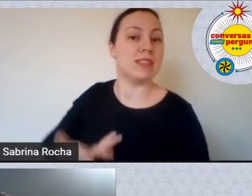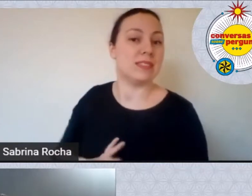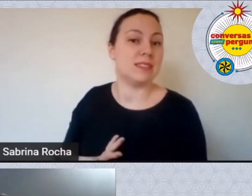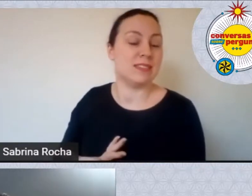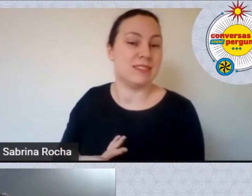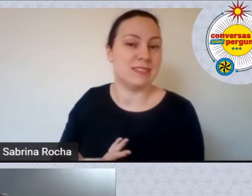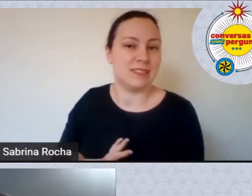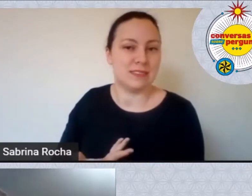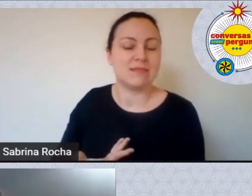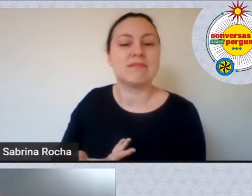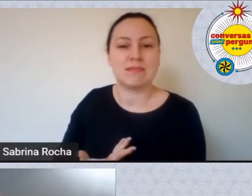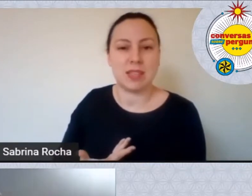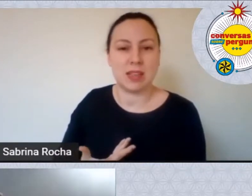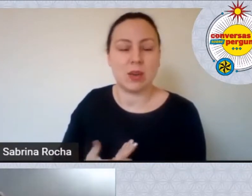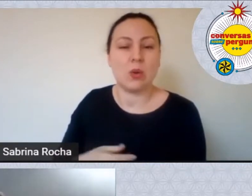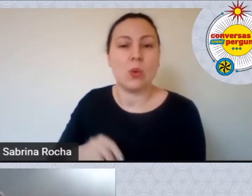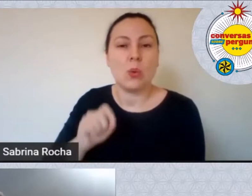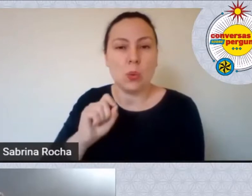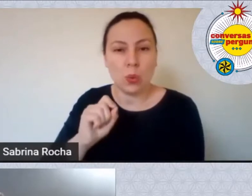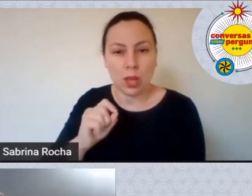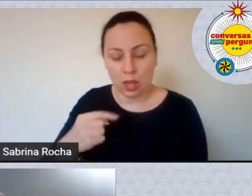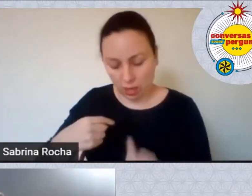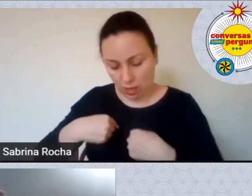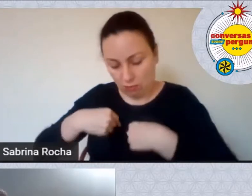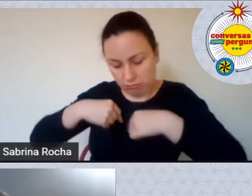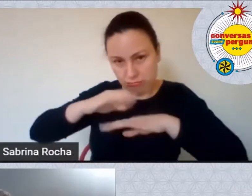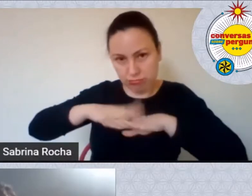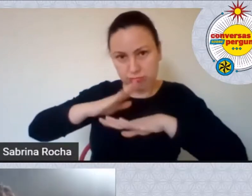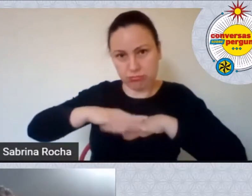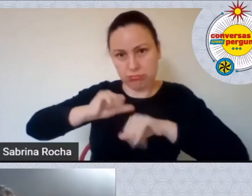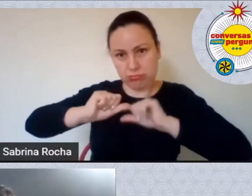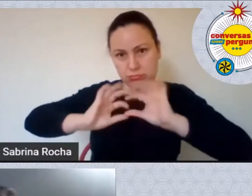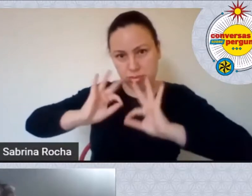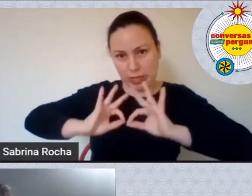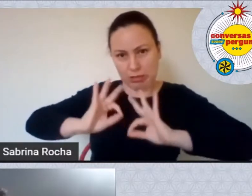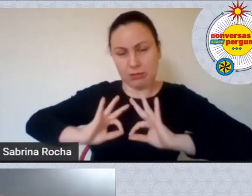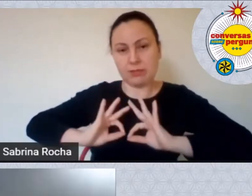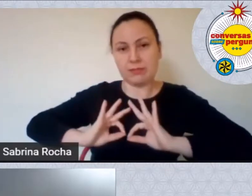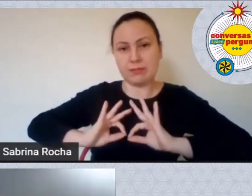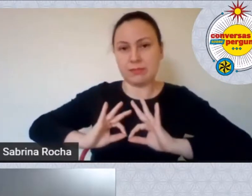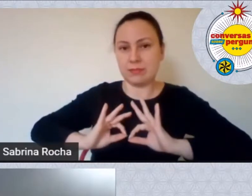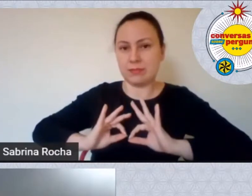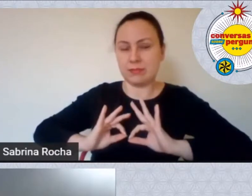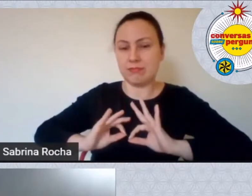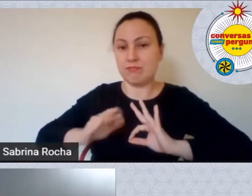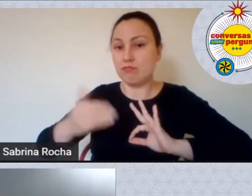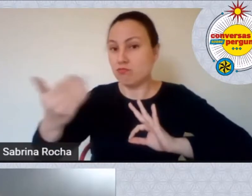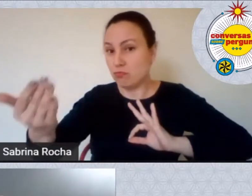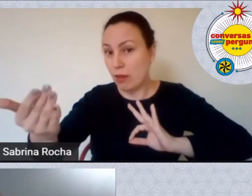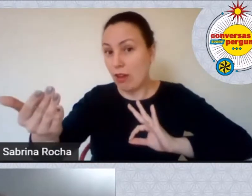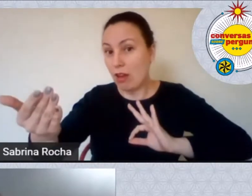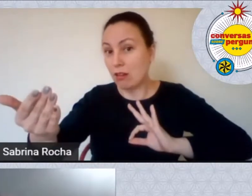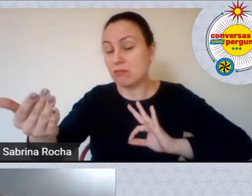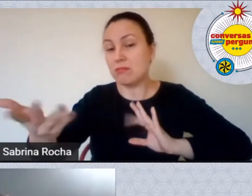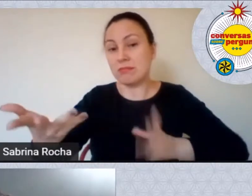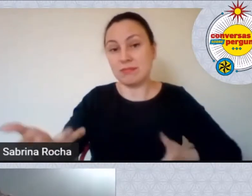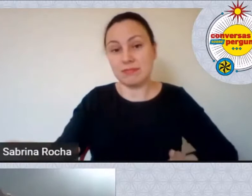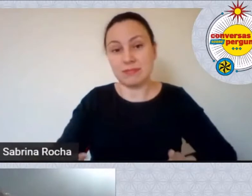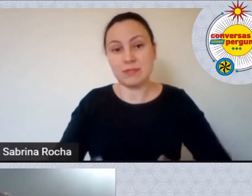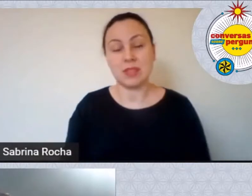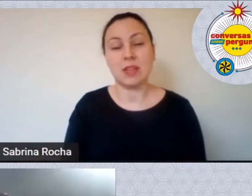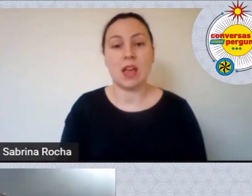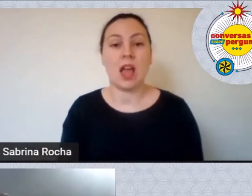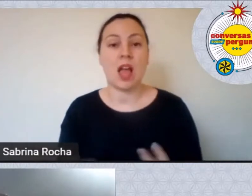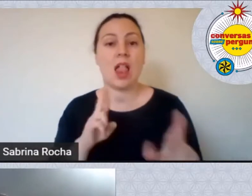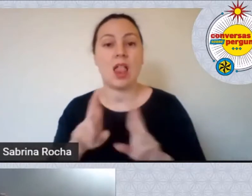fez de você? Uma situação aguda como essa convoca muito claramente essa dimensão. Isso tem